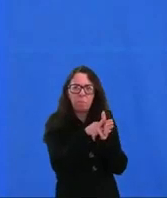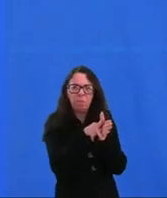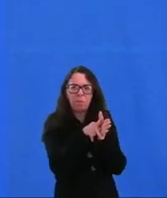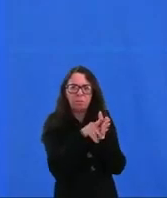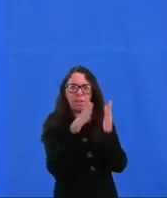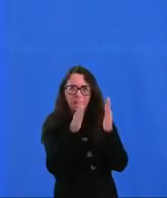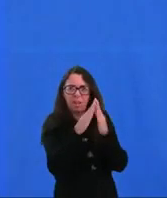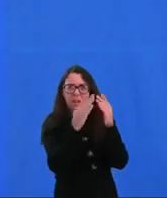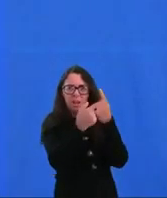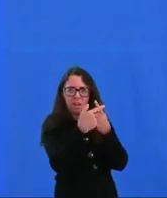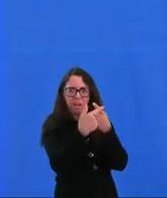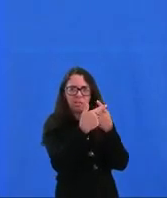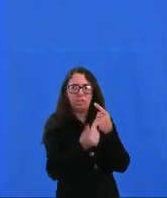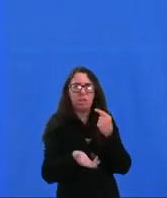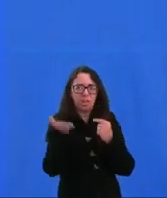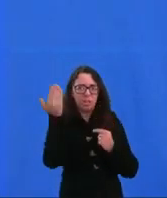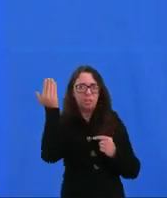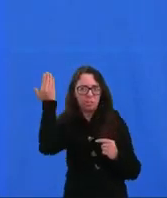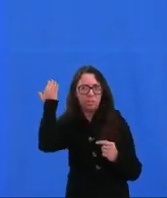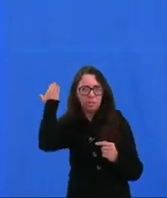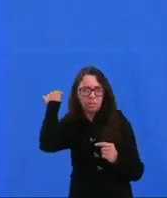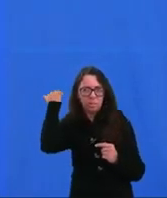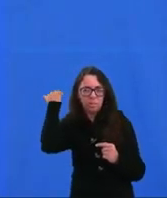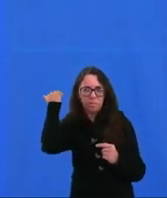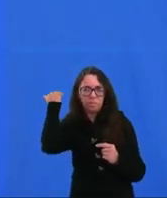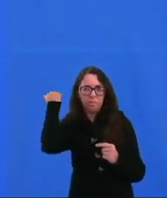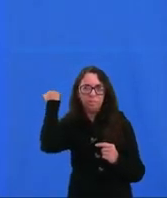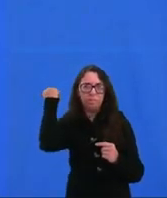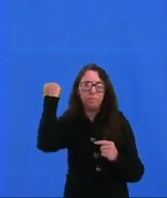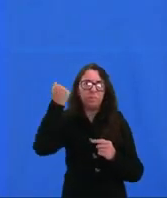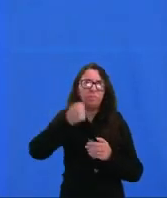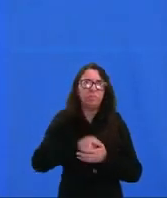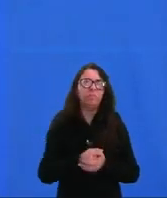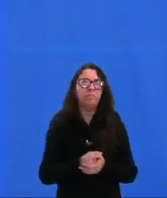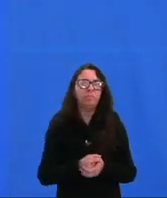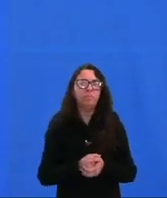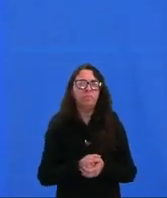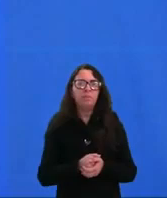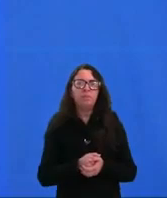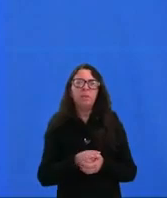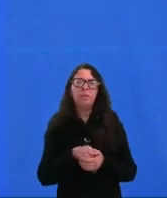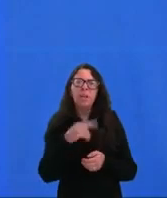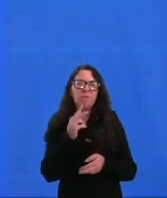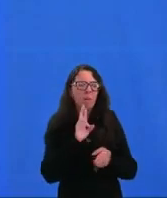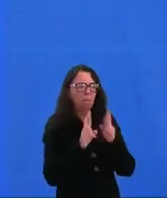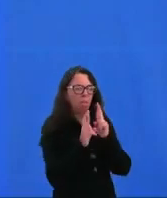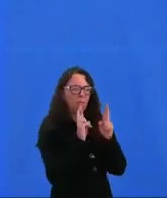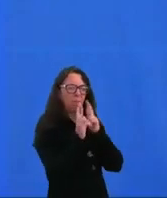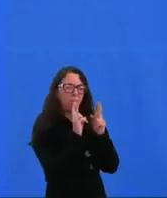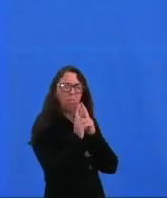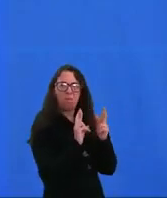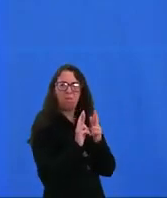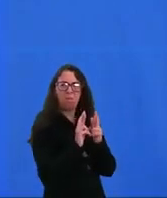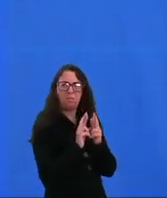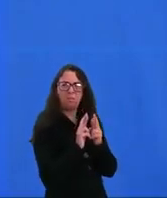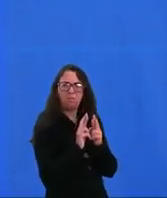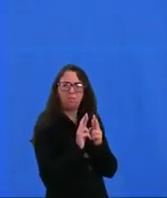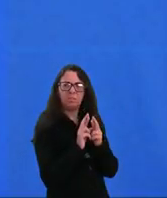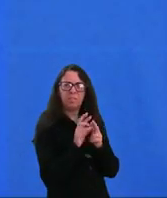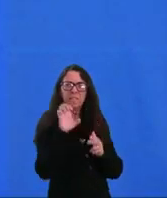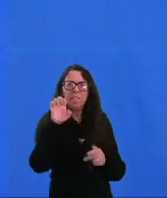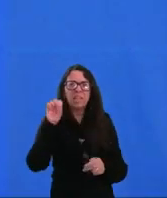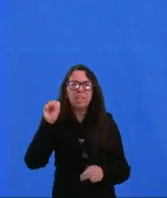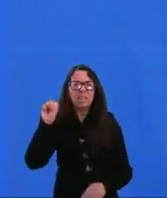da Cilícia e Ásia, e discutiam com Estevão, e não